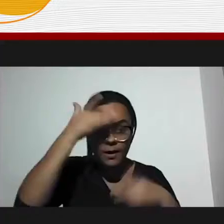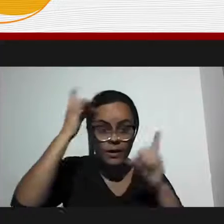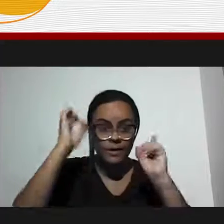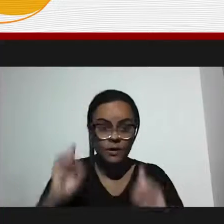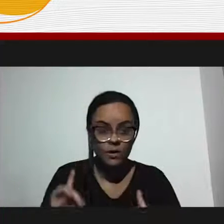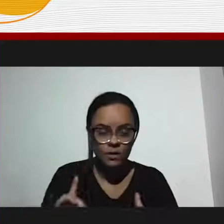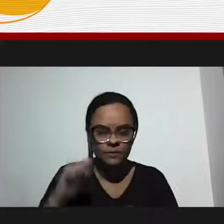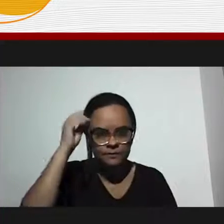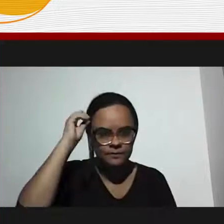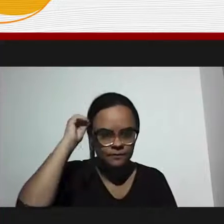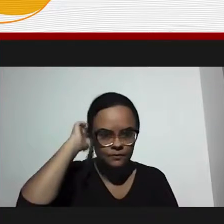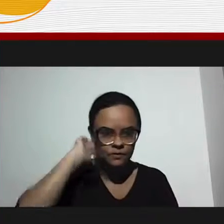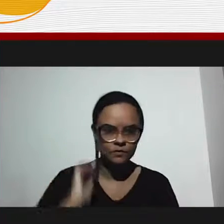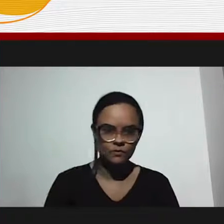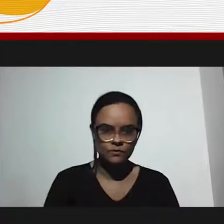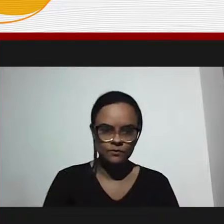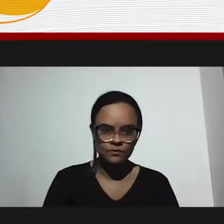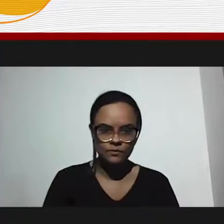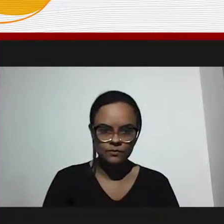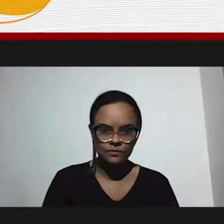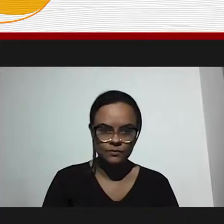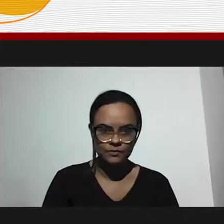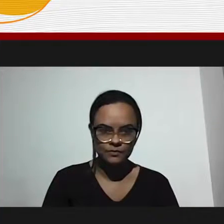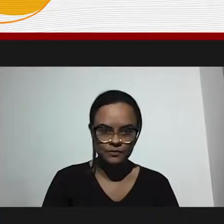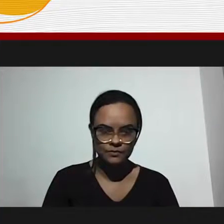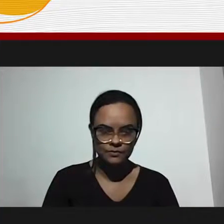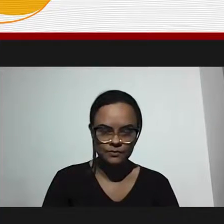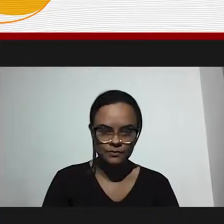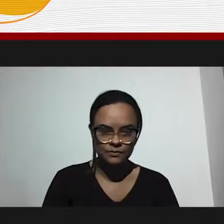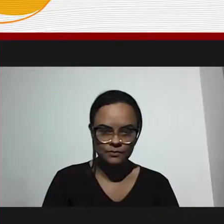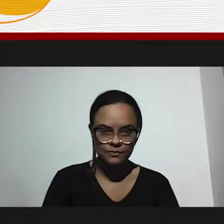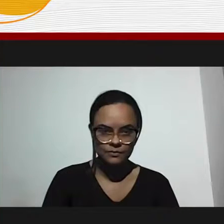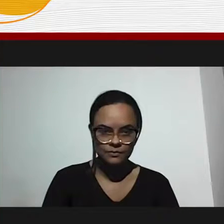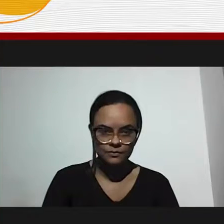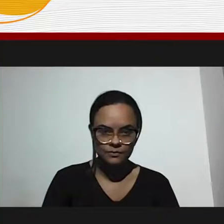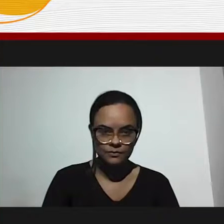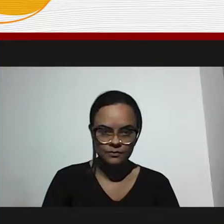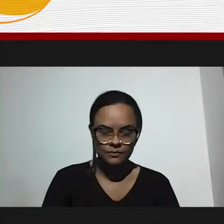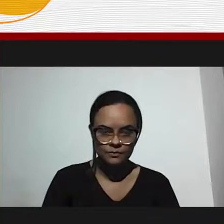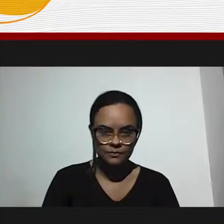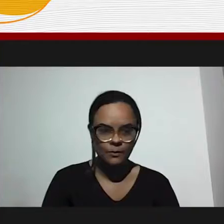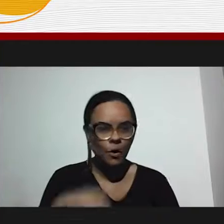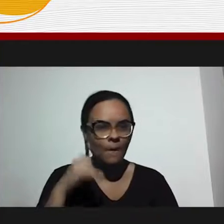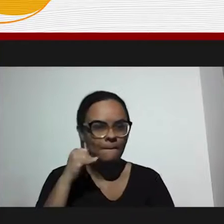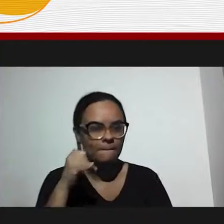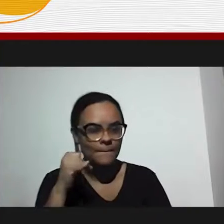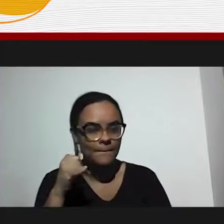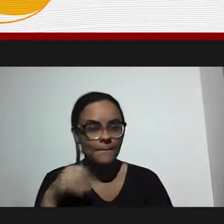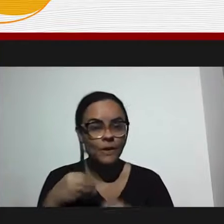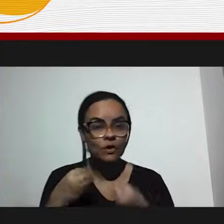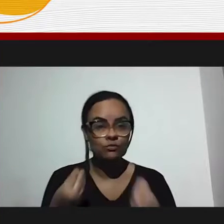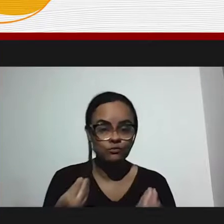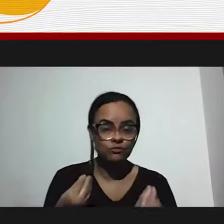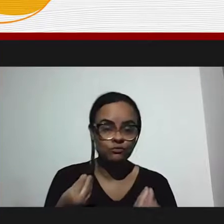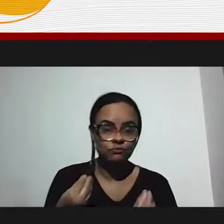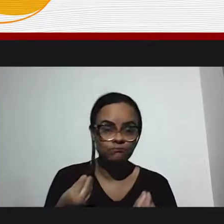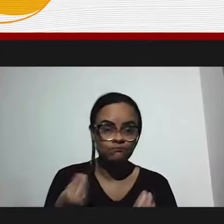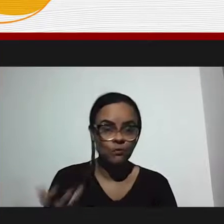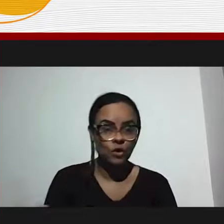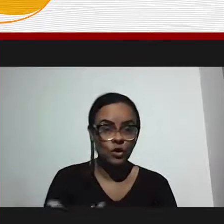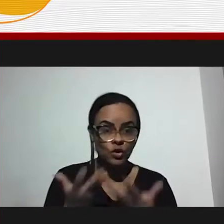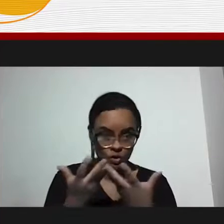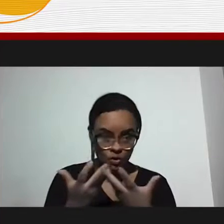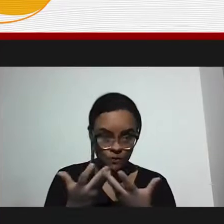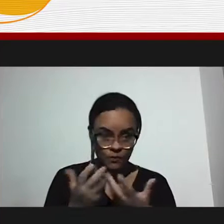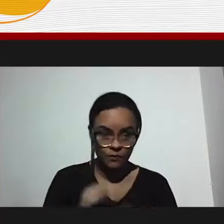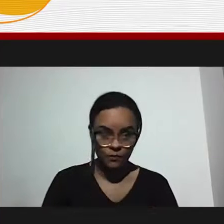deficiência e atletas respeitados como vocês são, né? Que mensagem vocês dariam de incentivo para